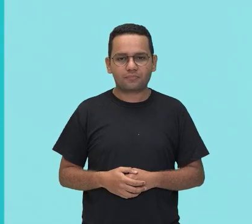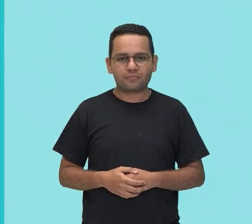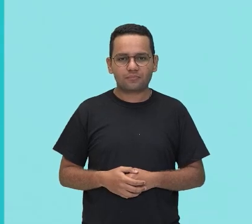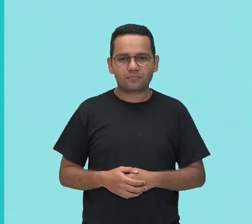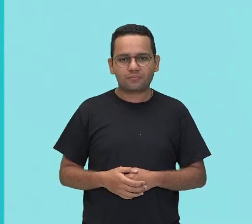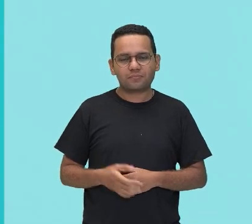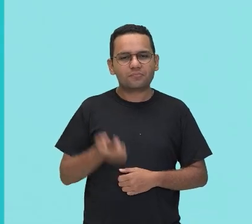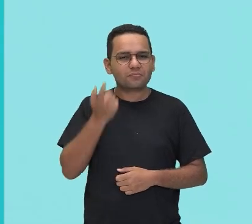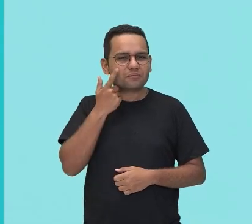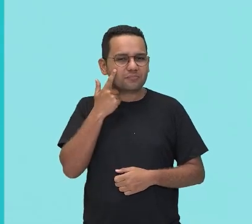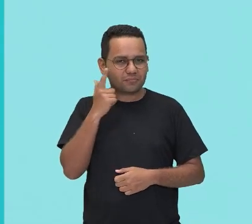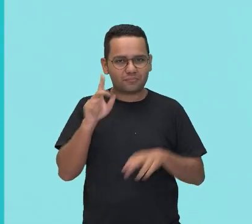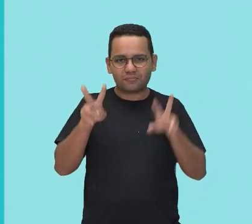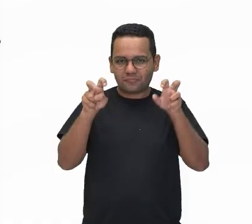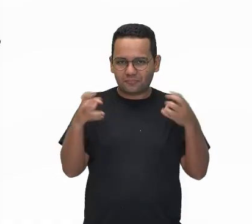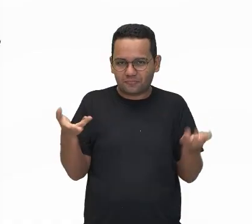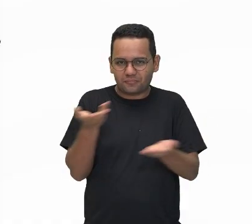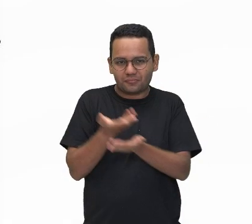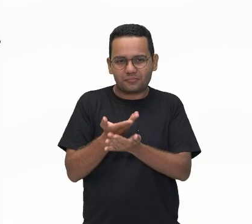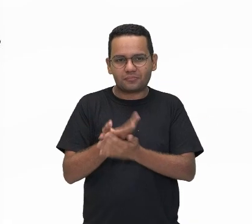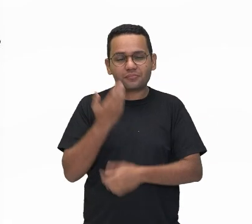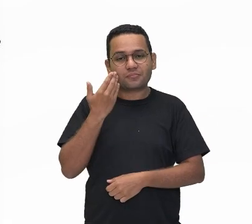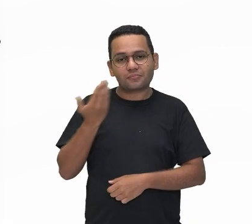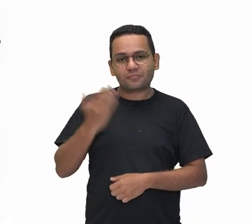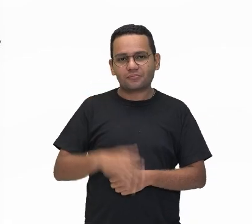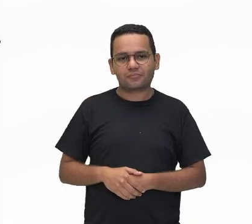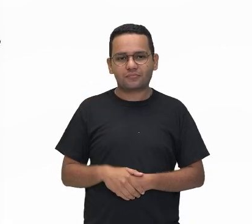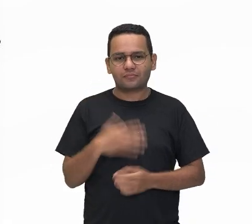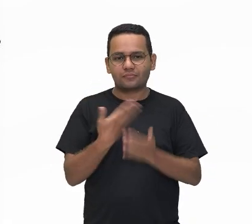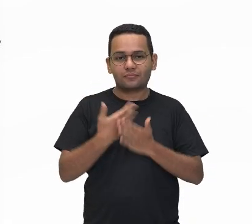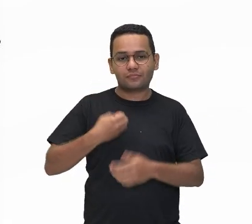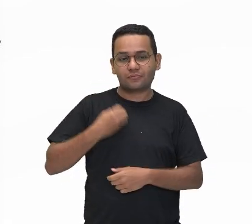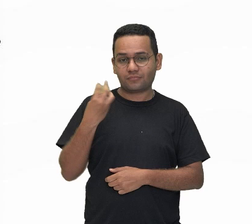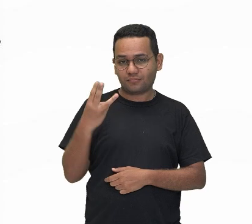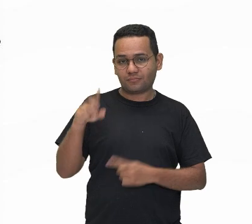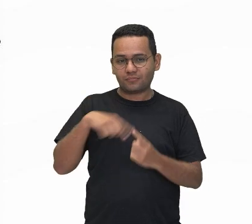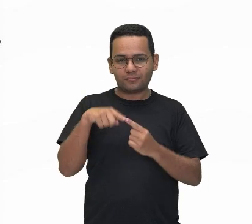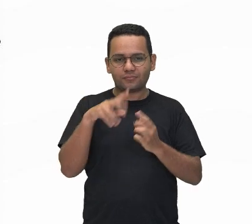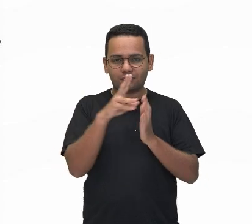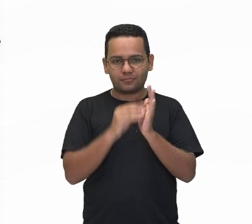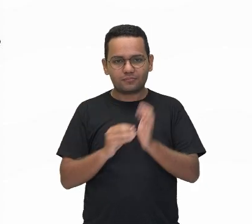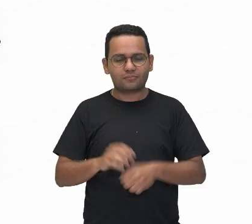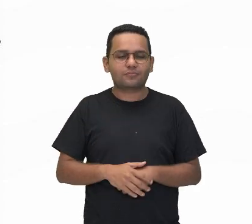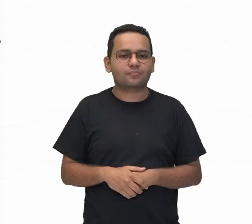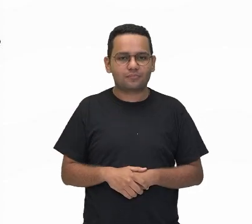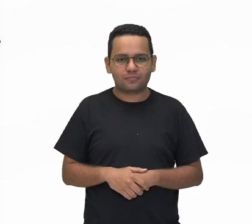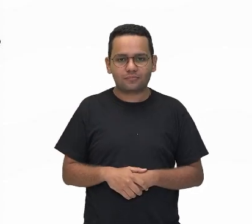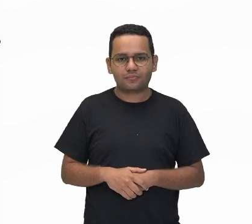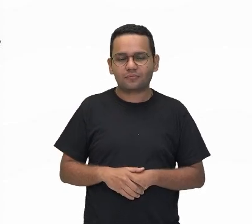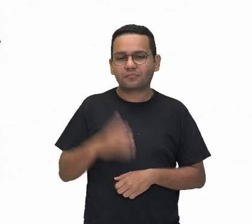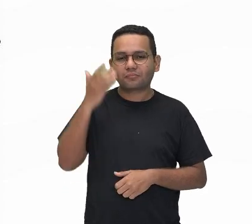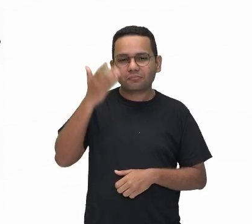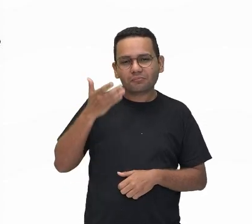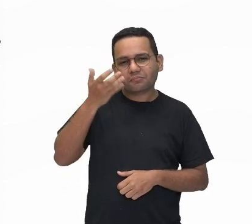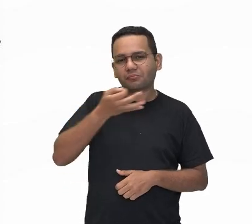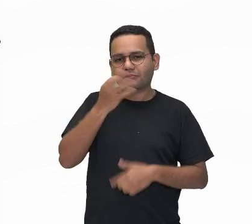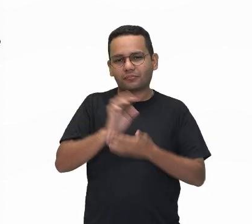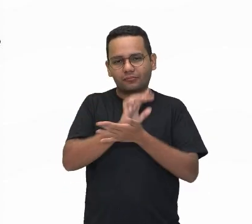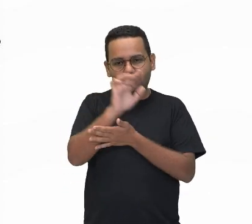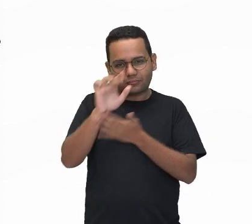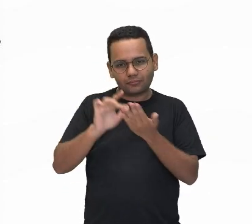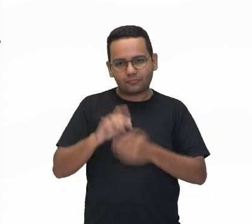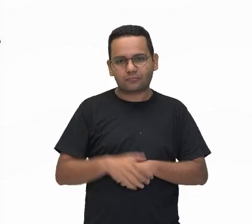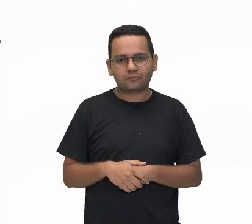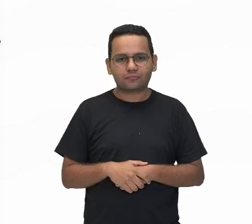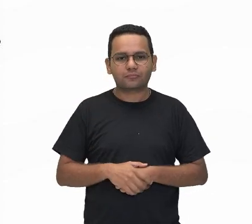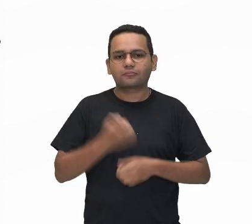fazer comigo a leitura do objeto de conhecimento. Bora lá. Aula 3, objeto de conhecimento, discursos